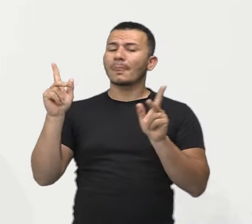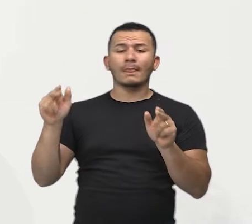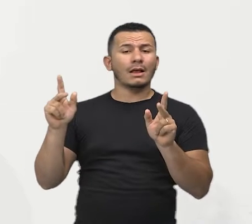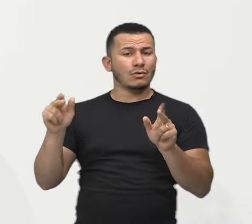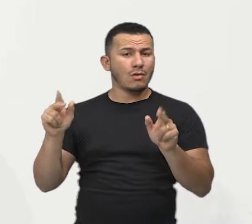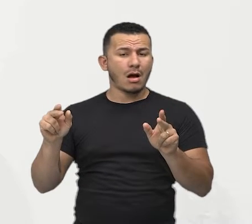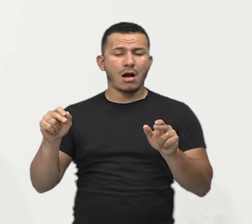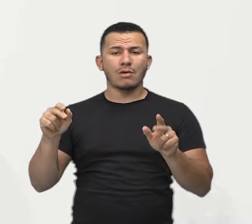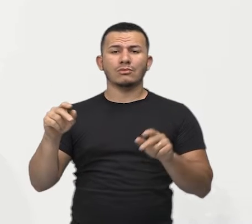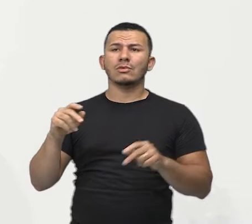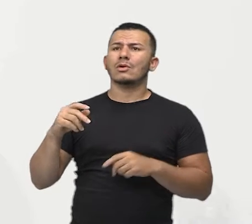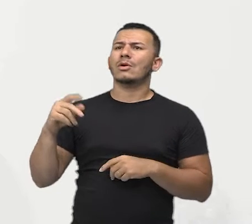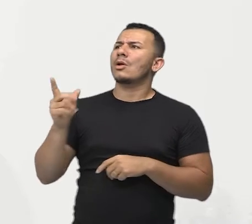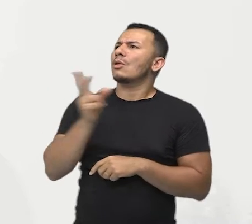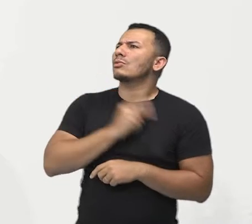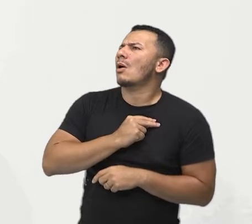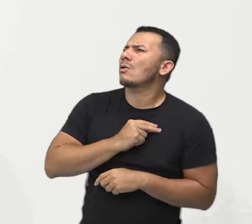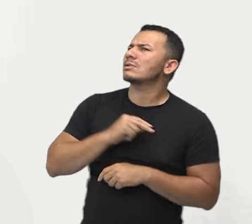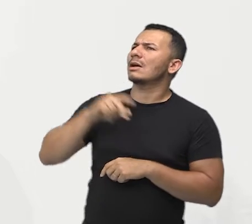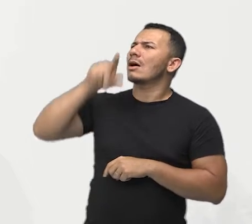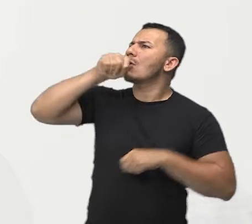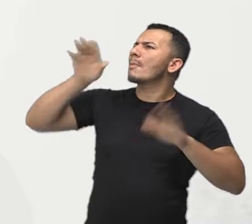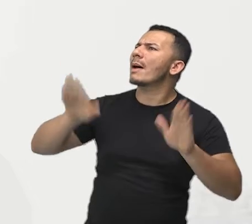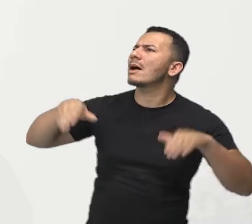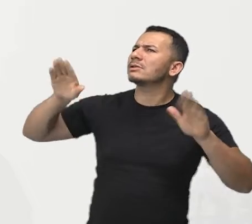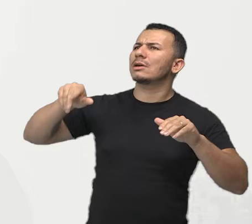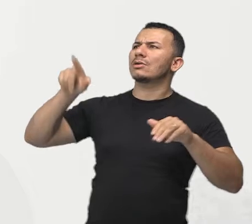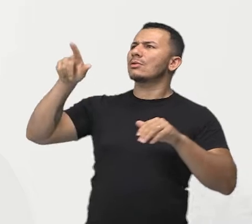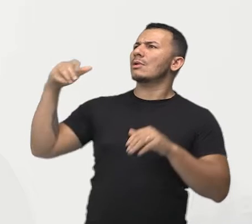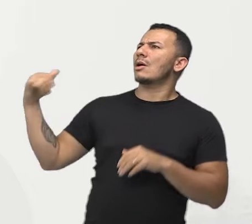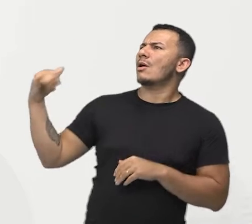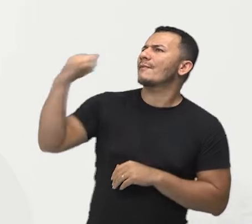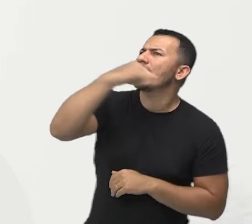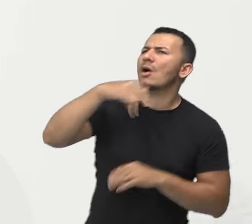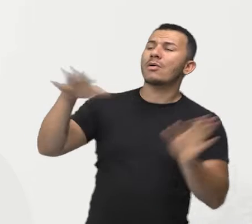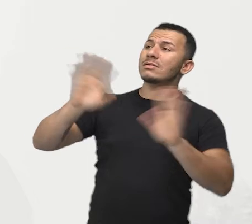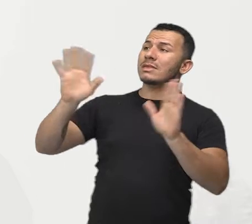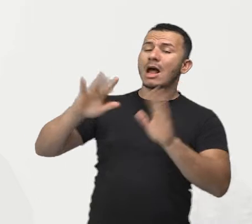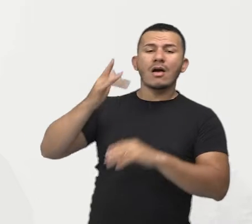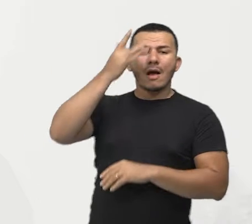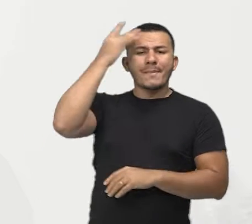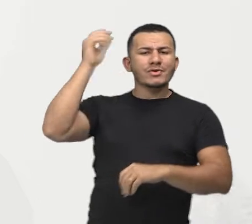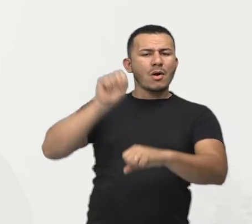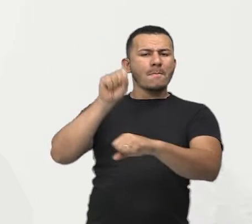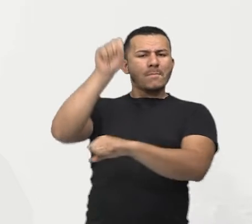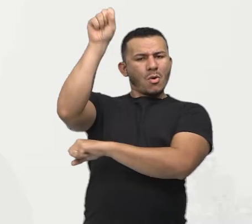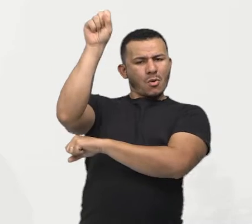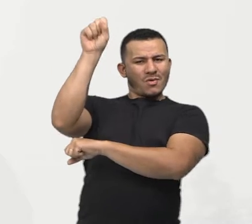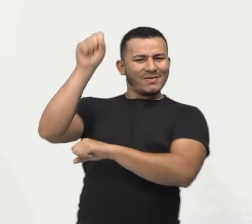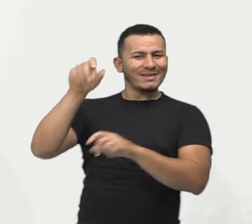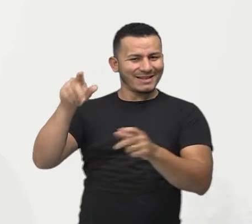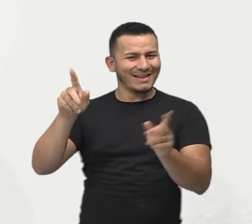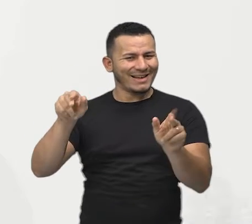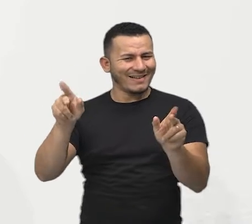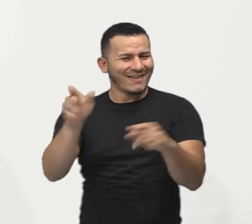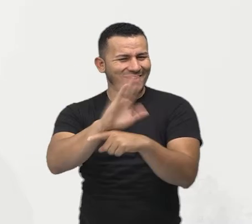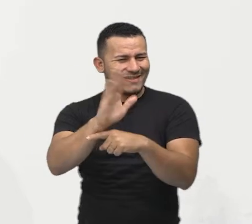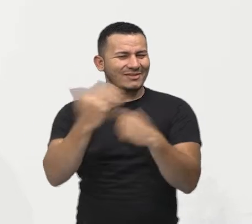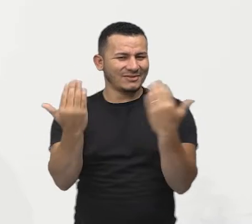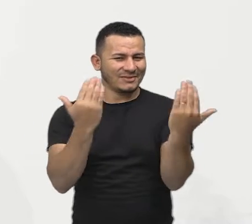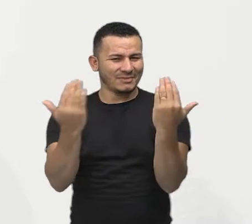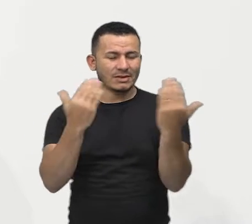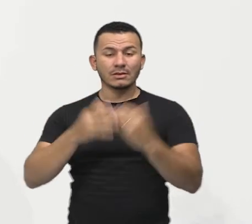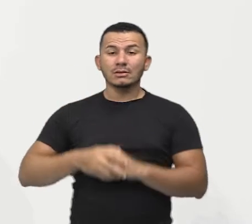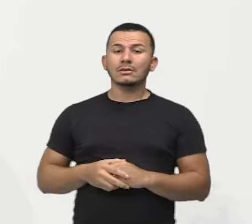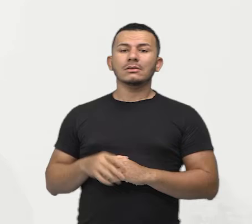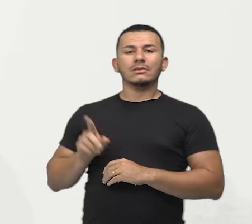situação dos personagens. Nossa, é um pássaro? Será um avião? Não, é o super fulano de tal, que está voando pelo céu, certo?